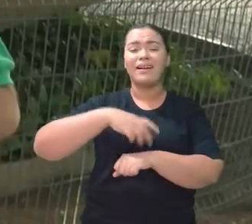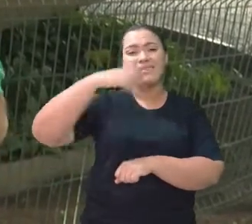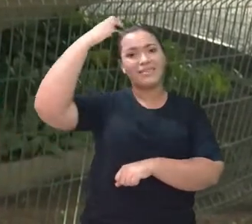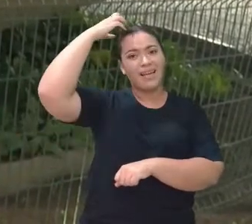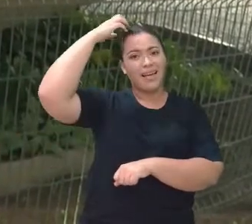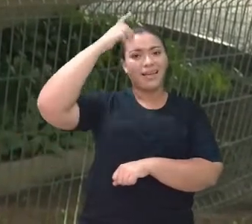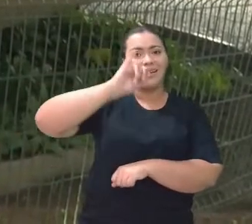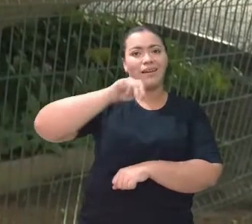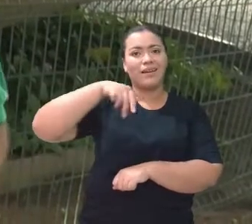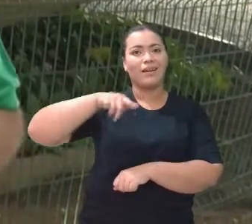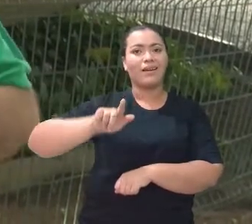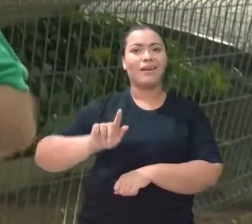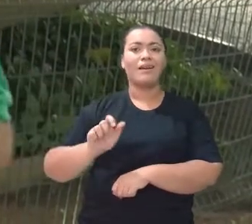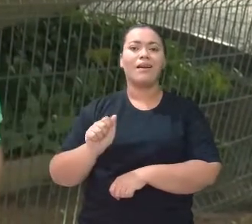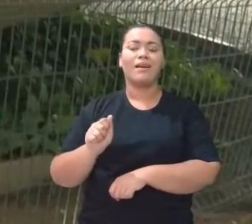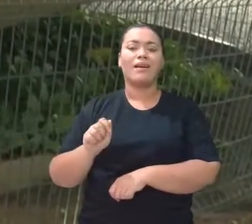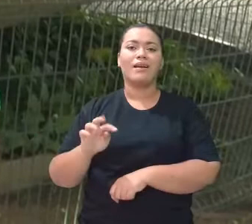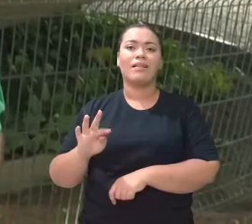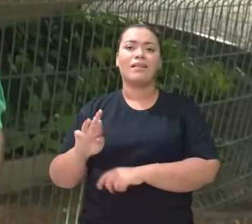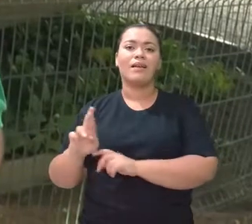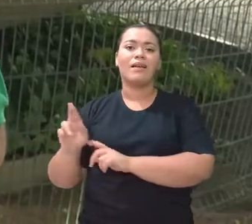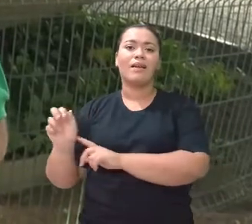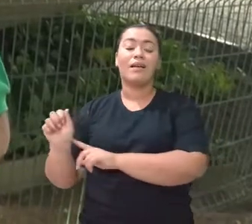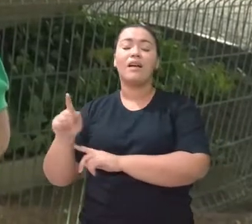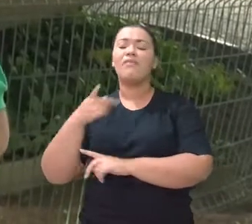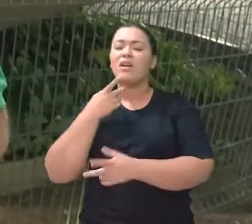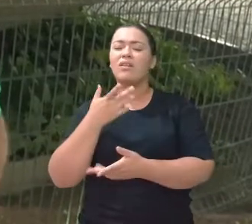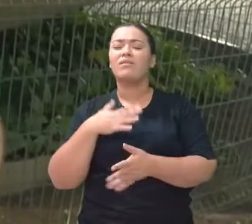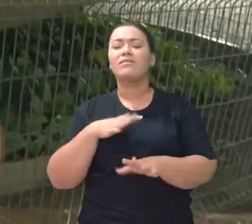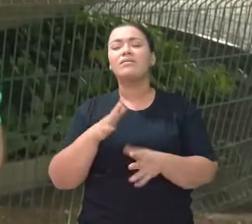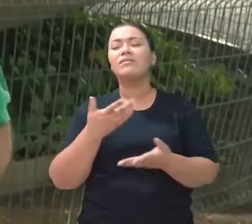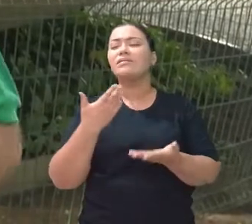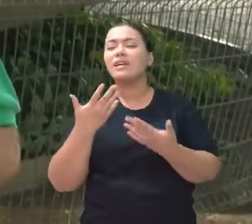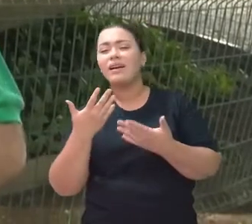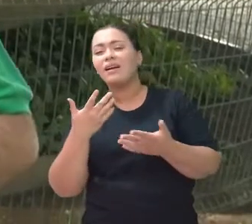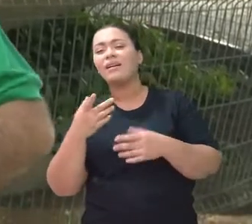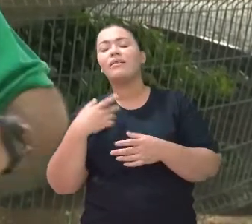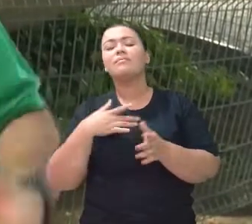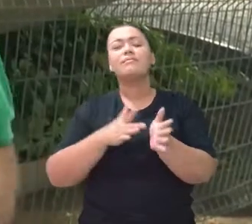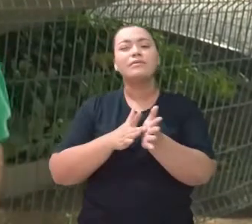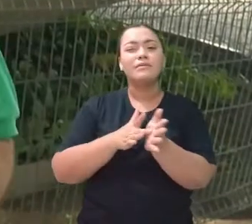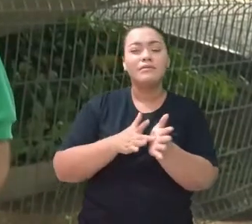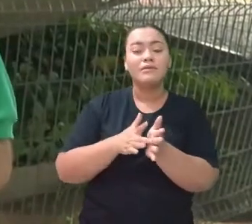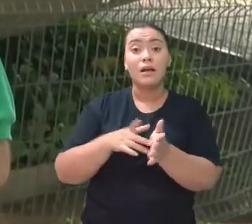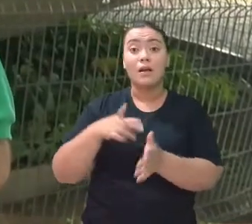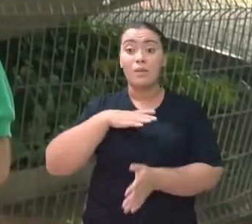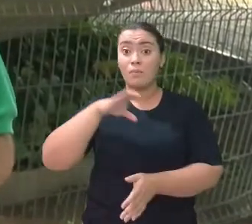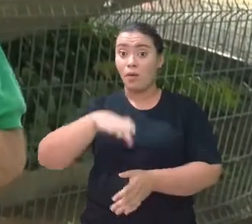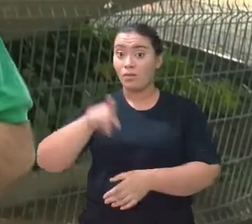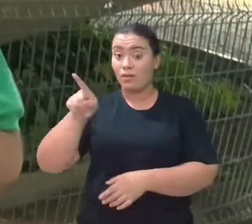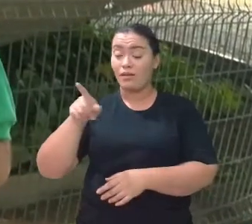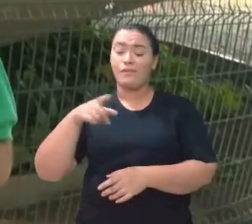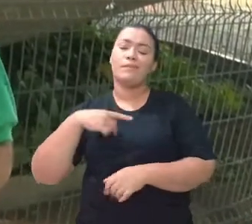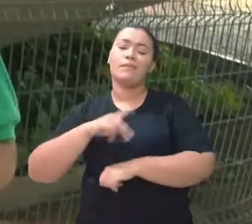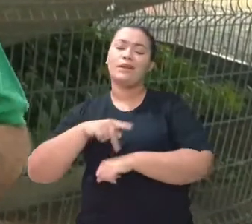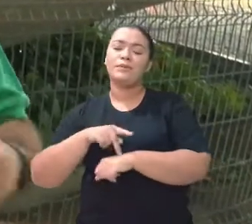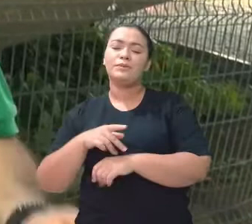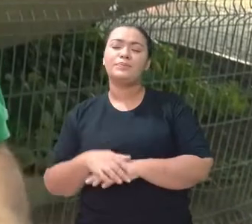fazendo de conta que tinha cortado relações com a Inglaterra, até que quando foi descoberto,